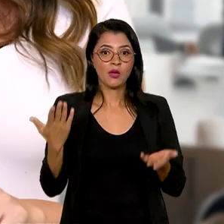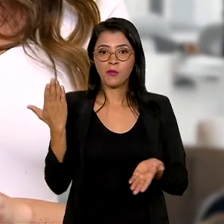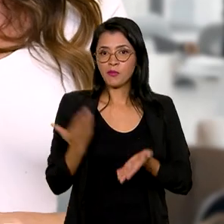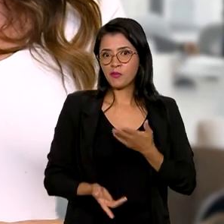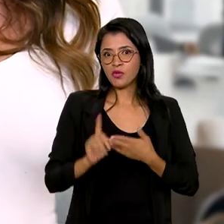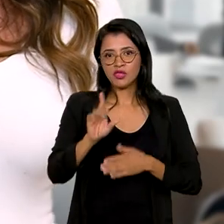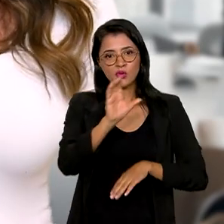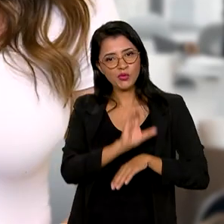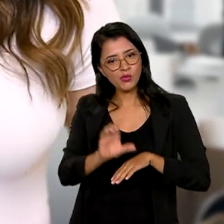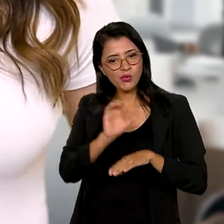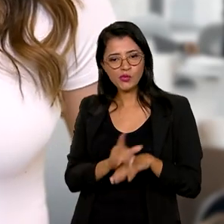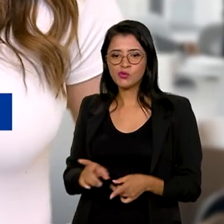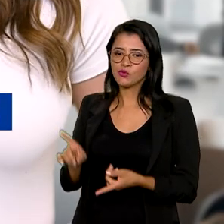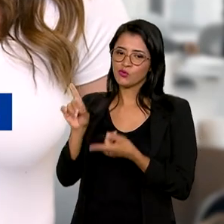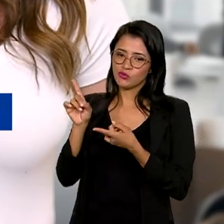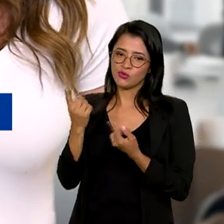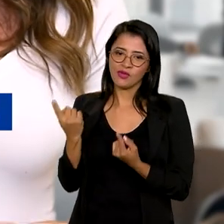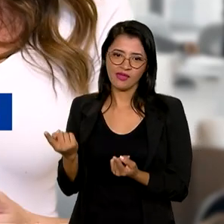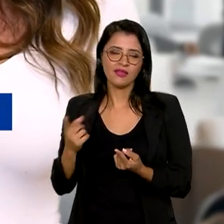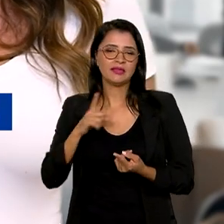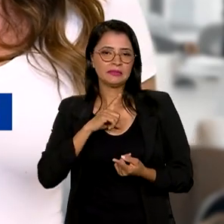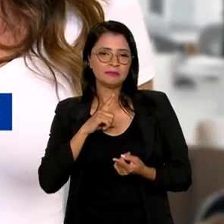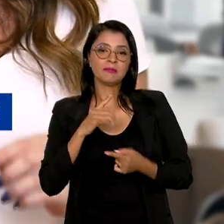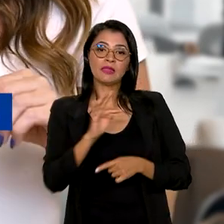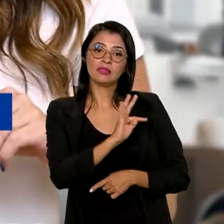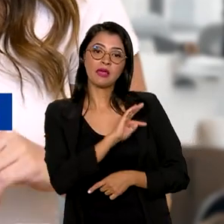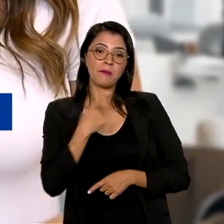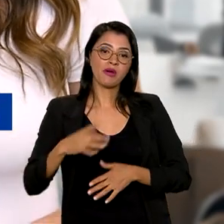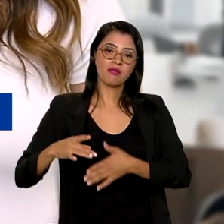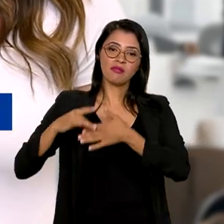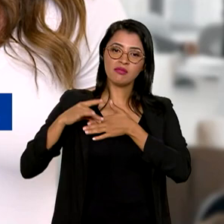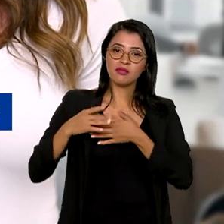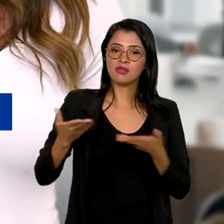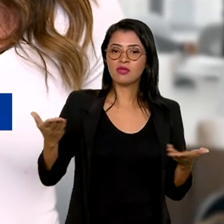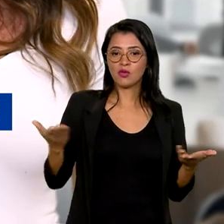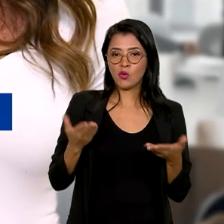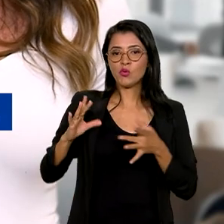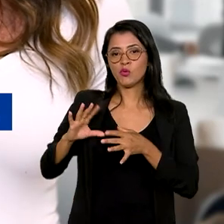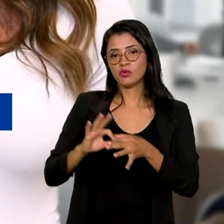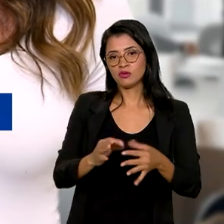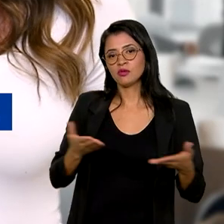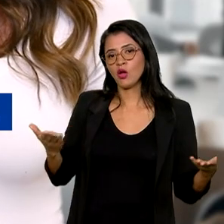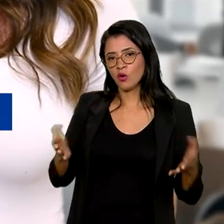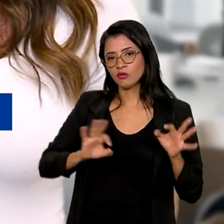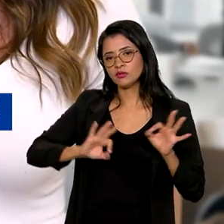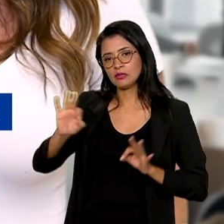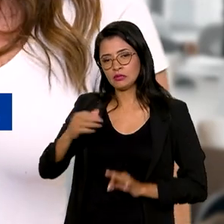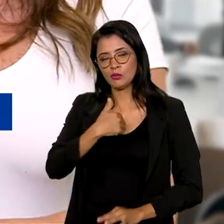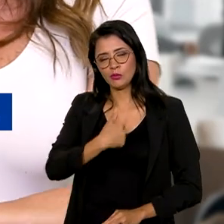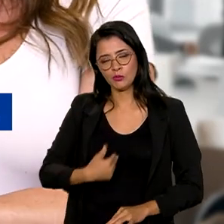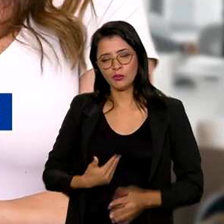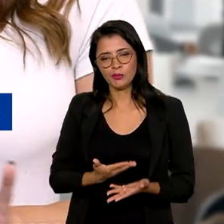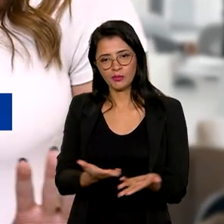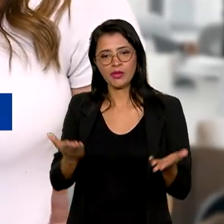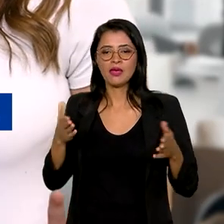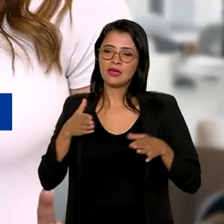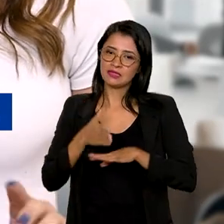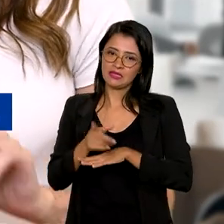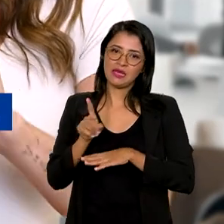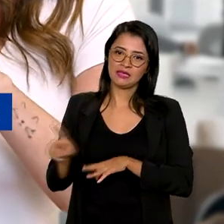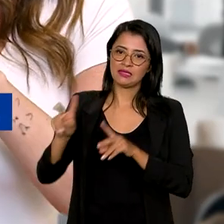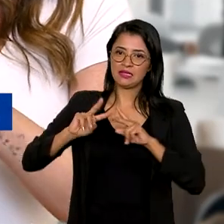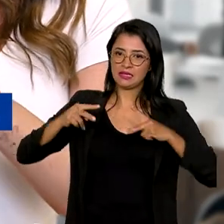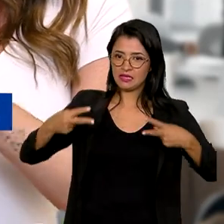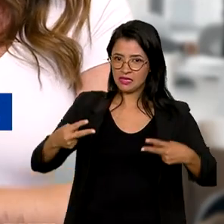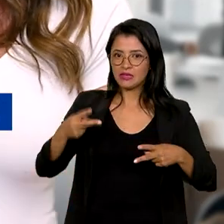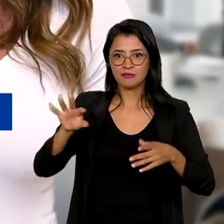perca este curso com estilos e técnicas para líderes no atual contexto das organizações públicas. Acesse aqui este link